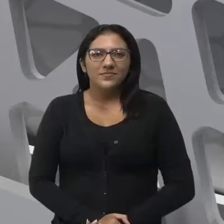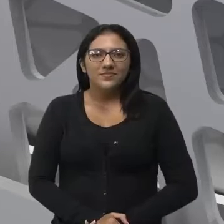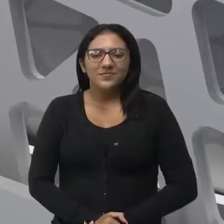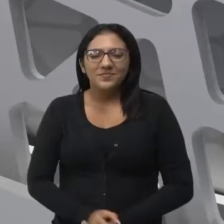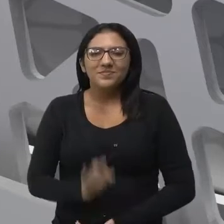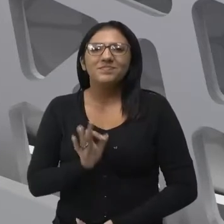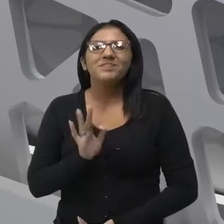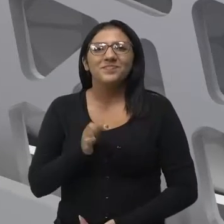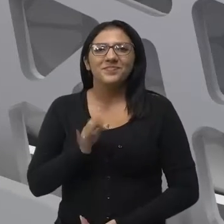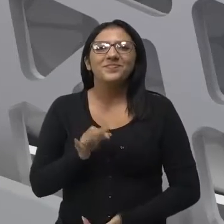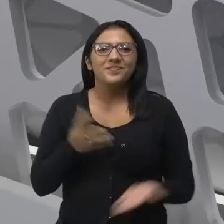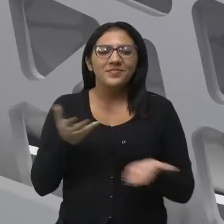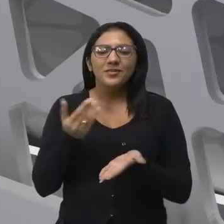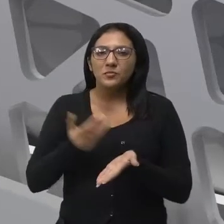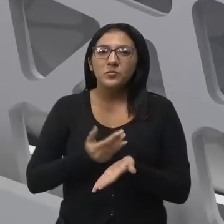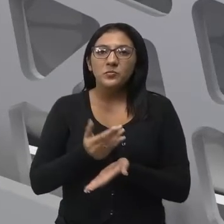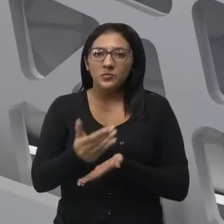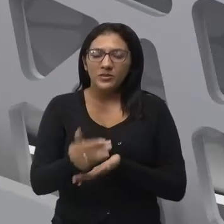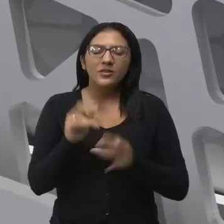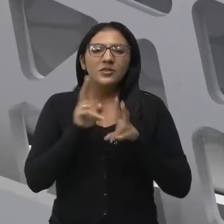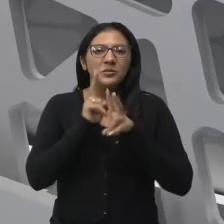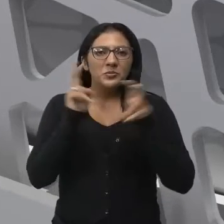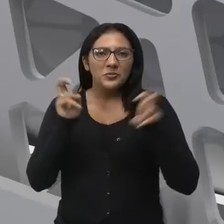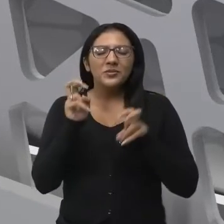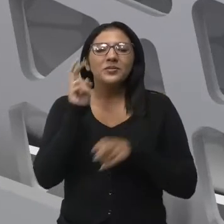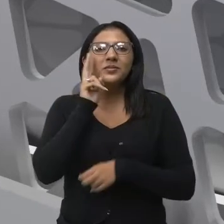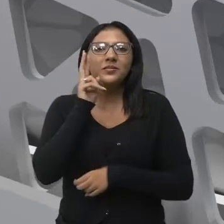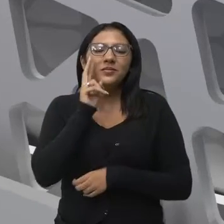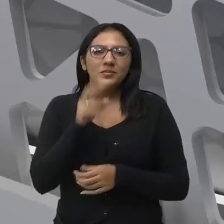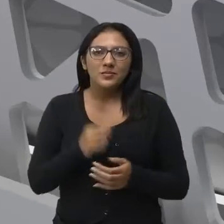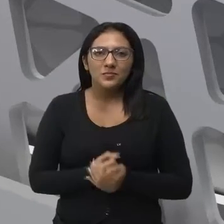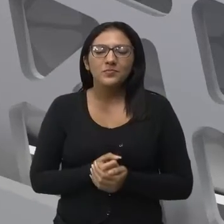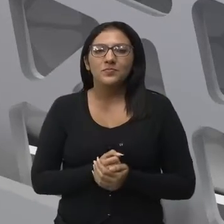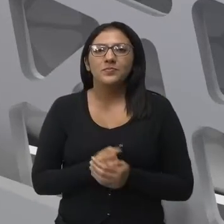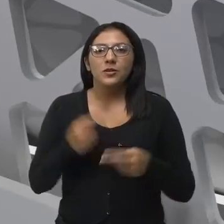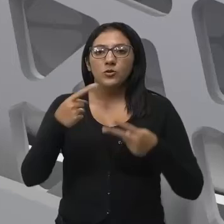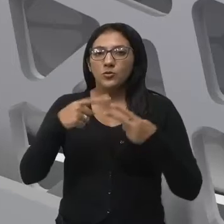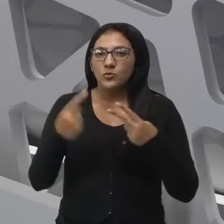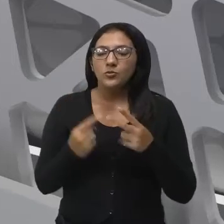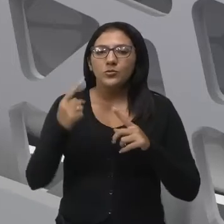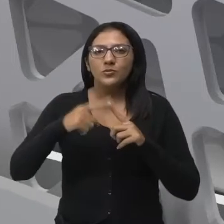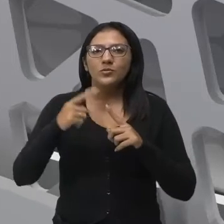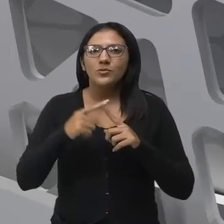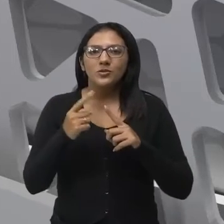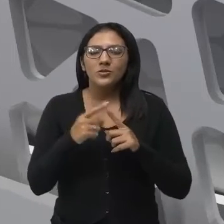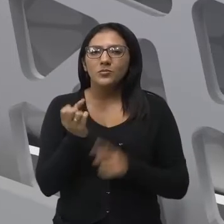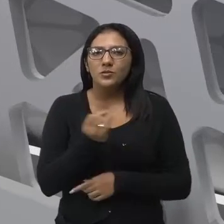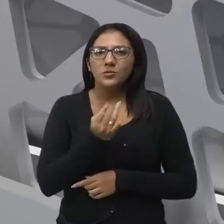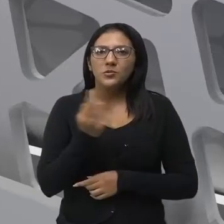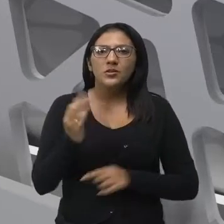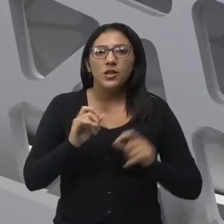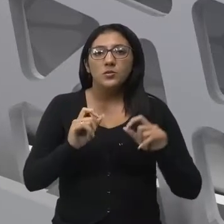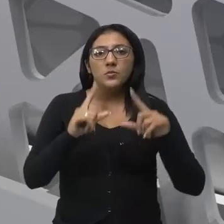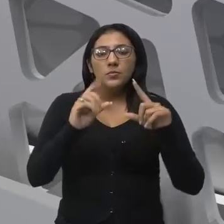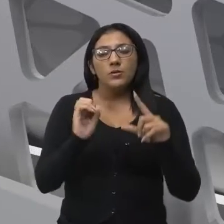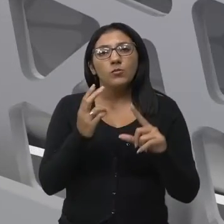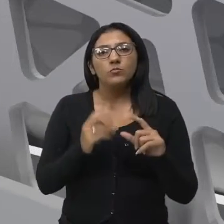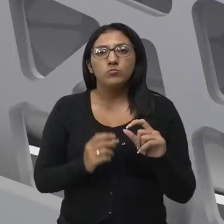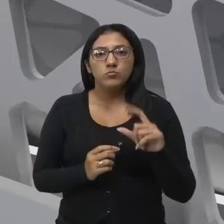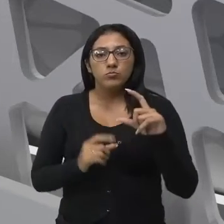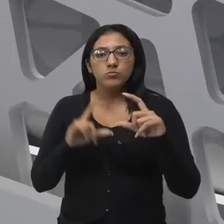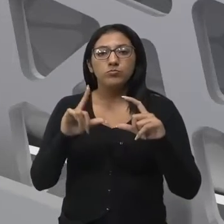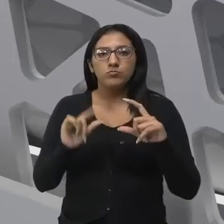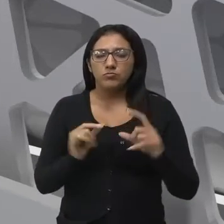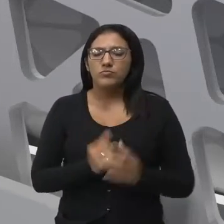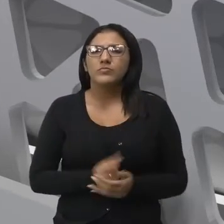Muito bem, então vamos continuar falando aqui de grandezas diretamente e inversamente proporcionais. Nós